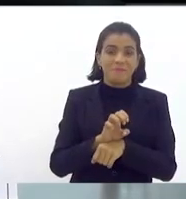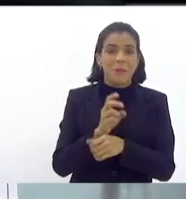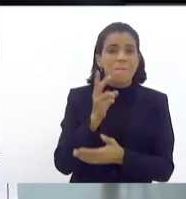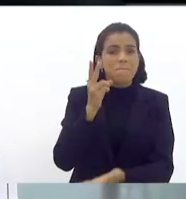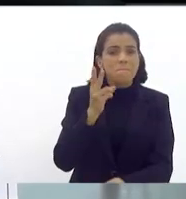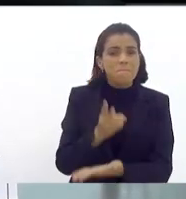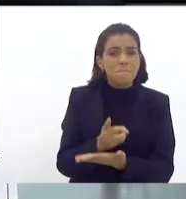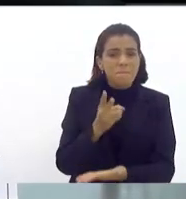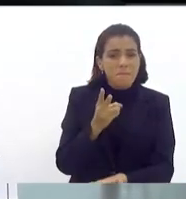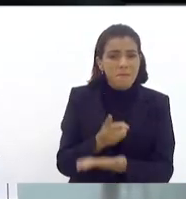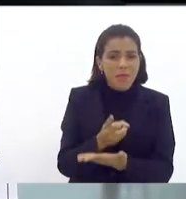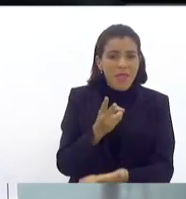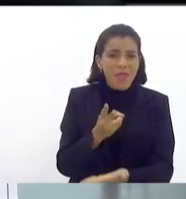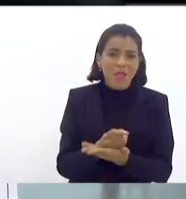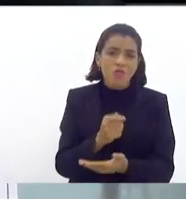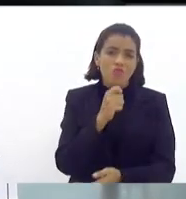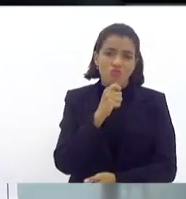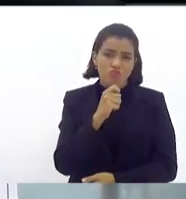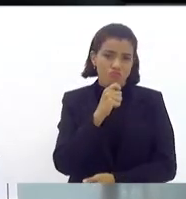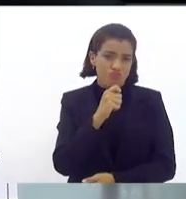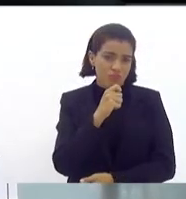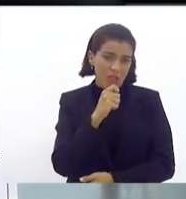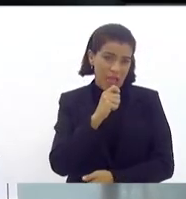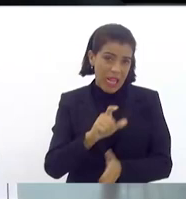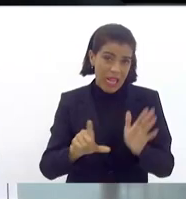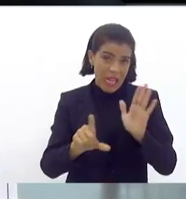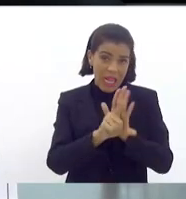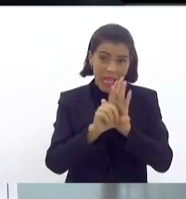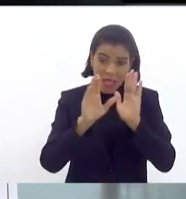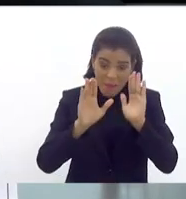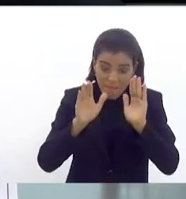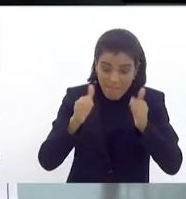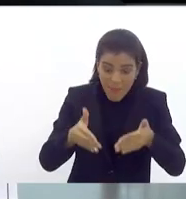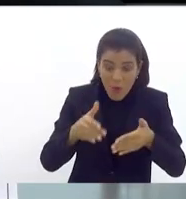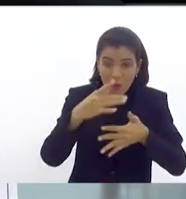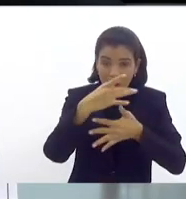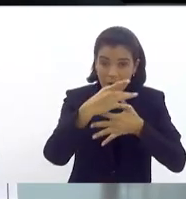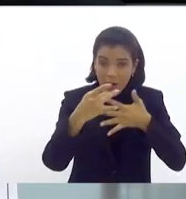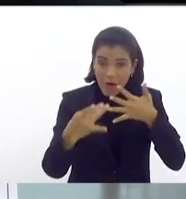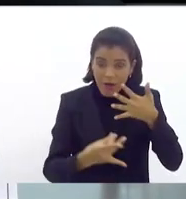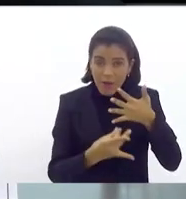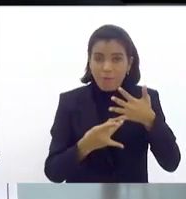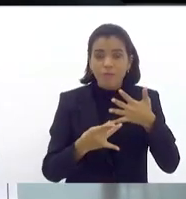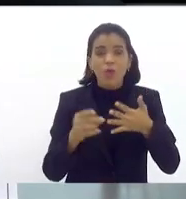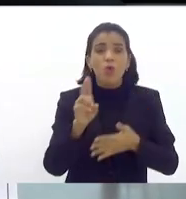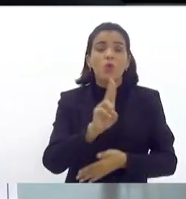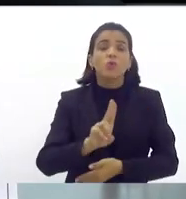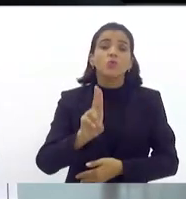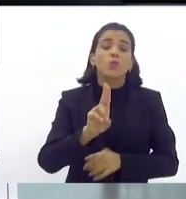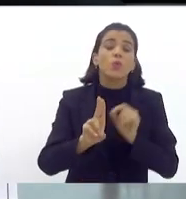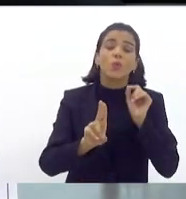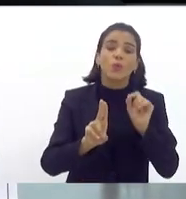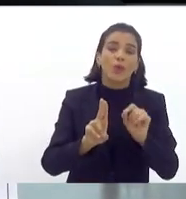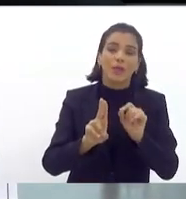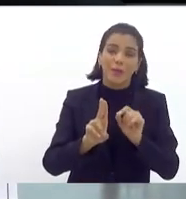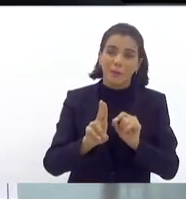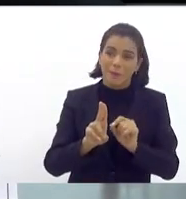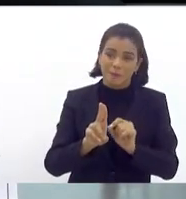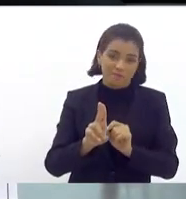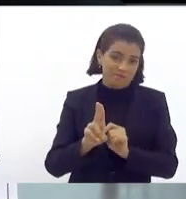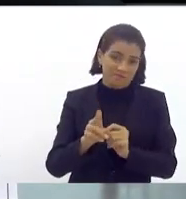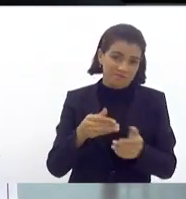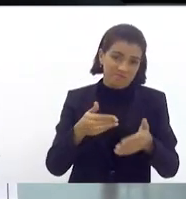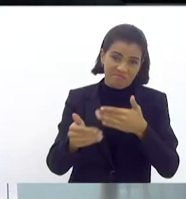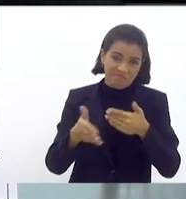mesmo sem ter legislação específica, pode fazer. Ele usou o talante dele, independente